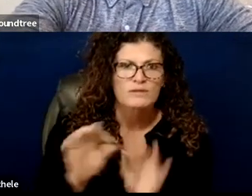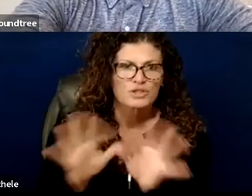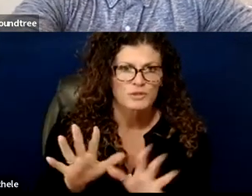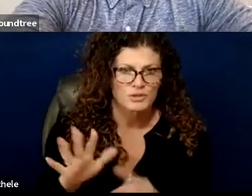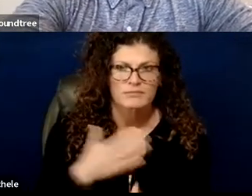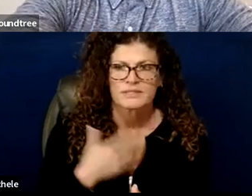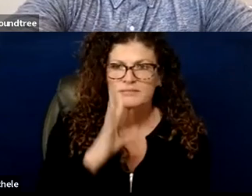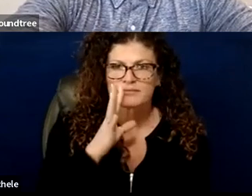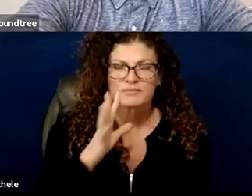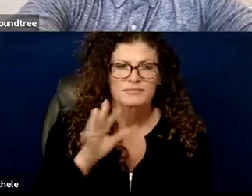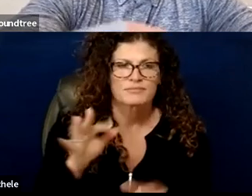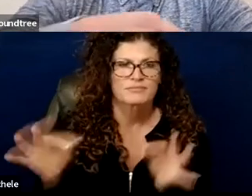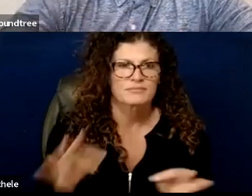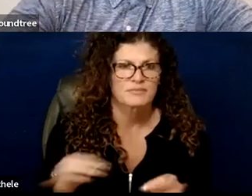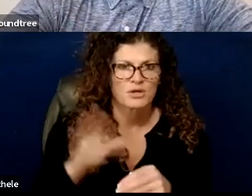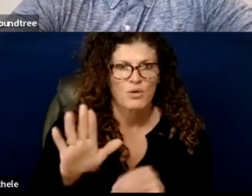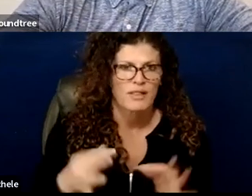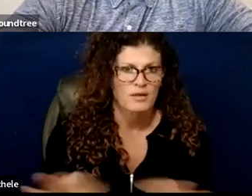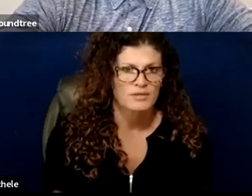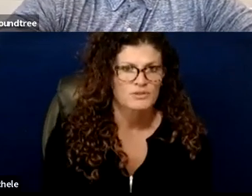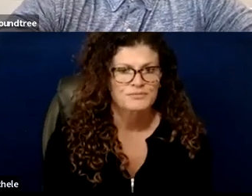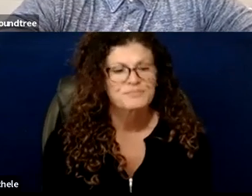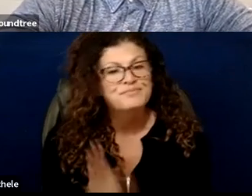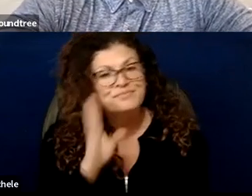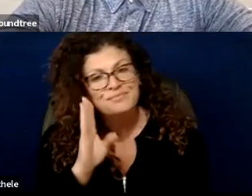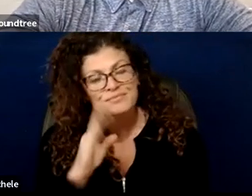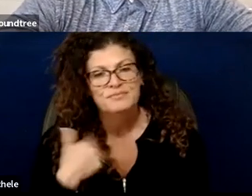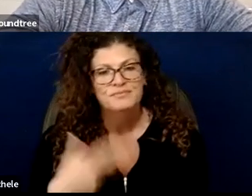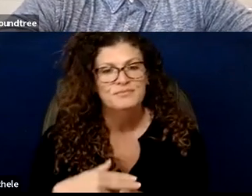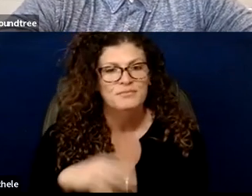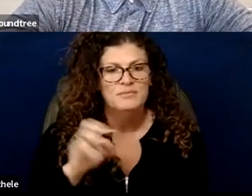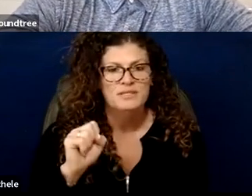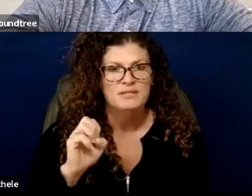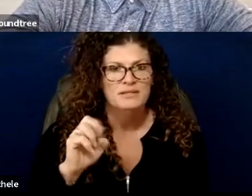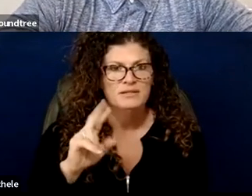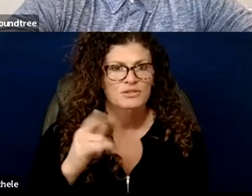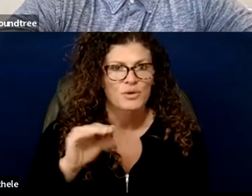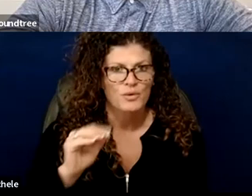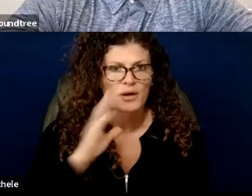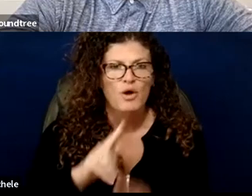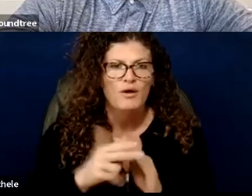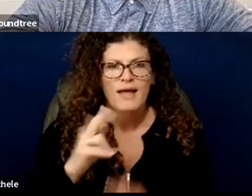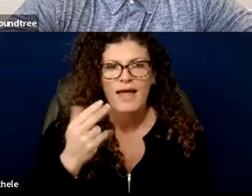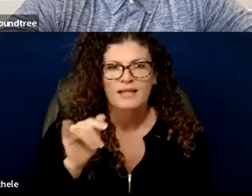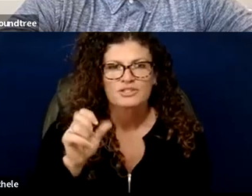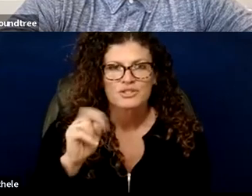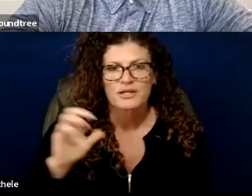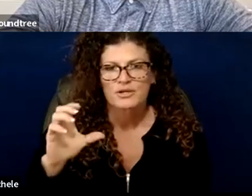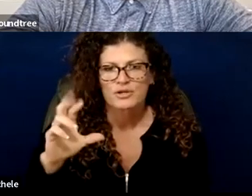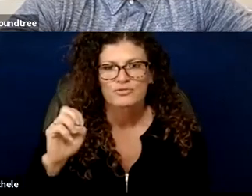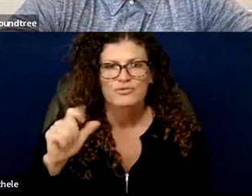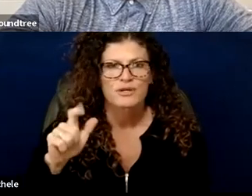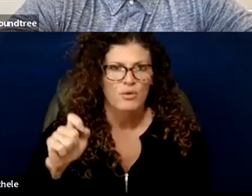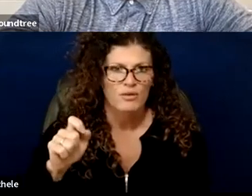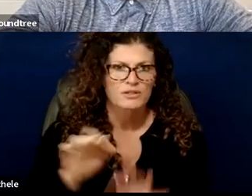Haitian Creole, please? Thank you. Hi, everyone. Good evening. My name is Sergio Saint-Hilaire, Haitian Creole interpreter.